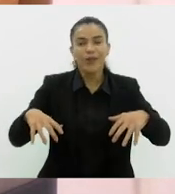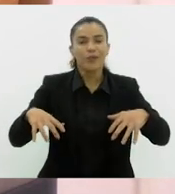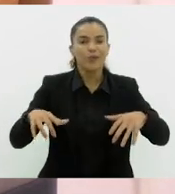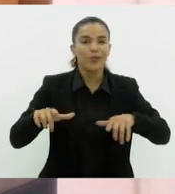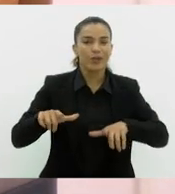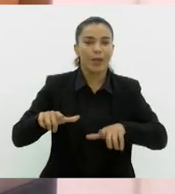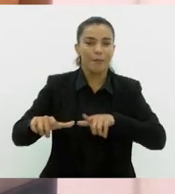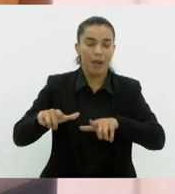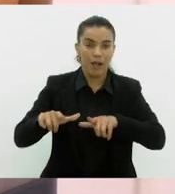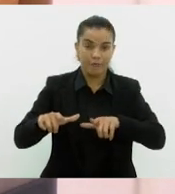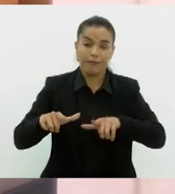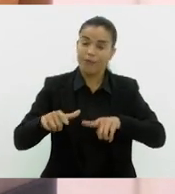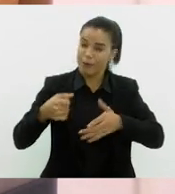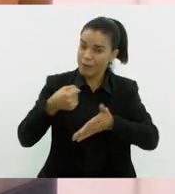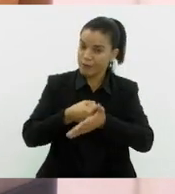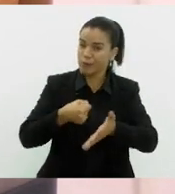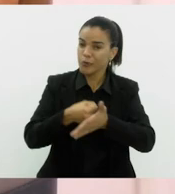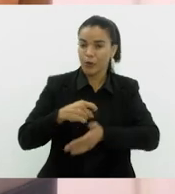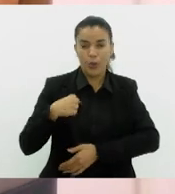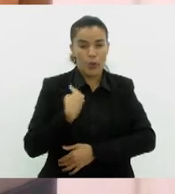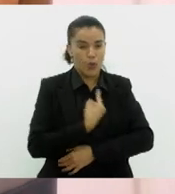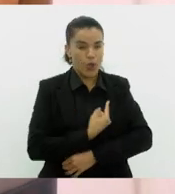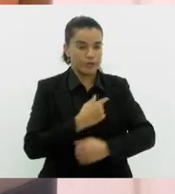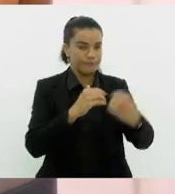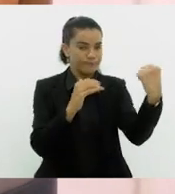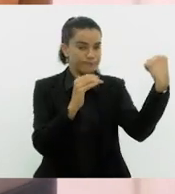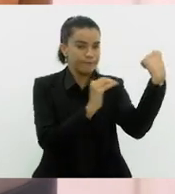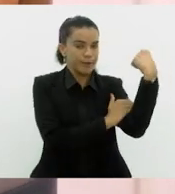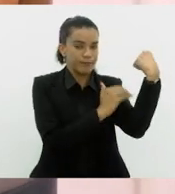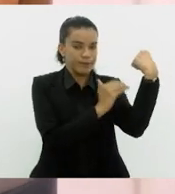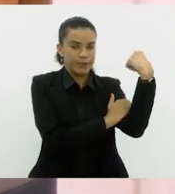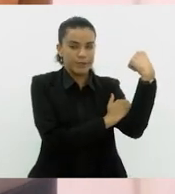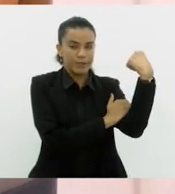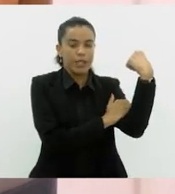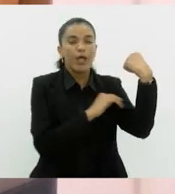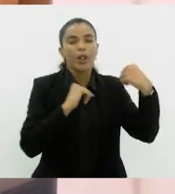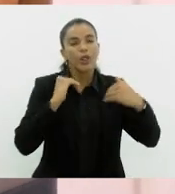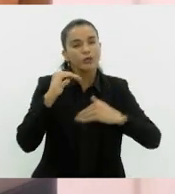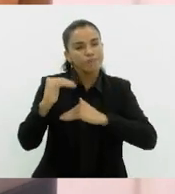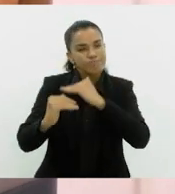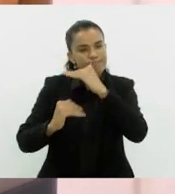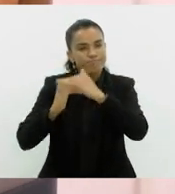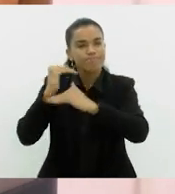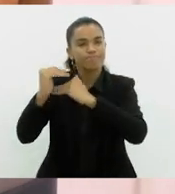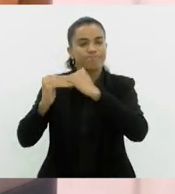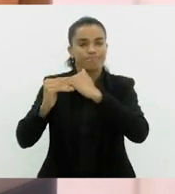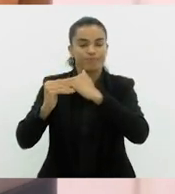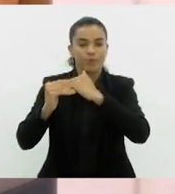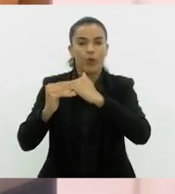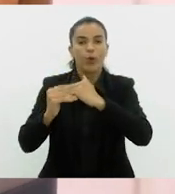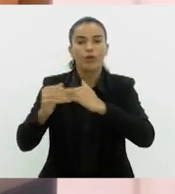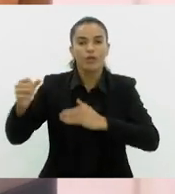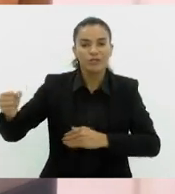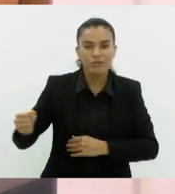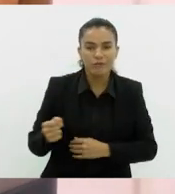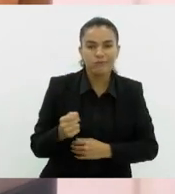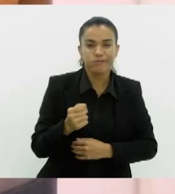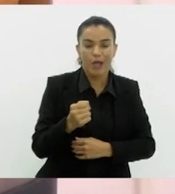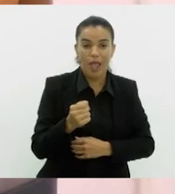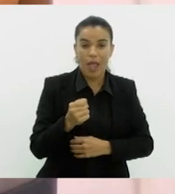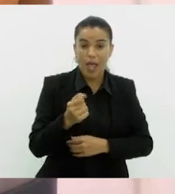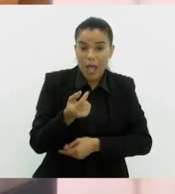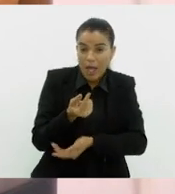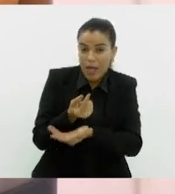foi uma pauta nossa, feministas, mas que a gente avança muito na nossa pauta quando a gente coloca a economia